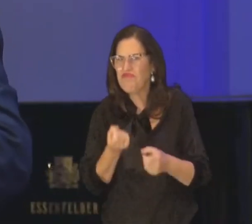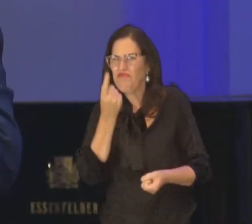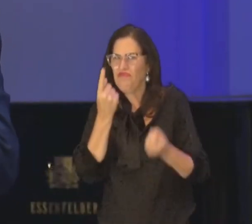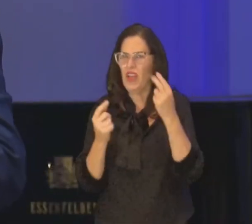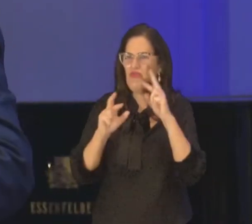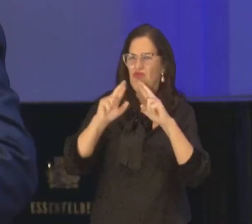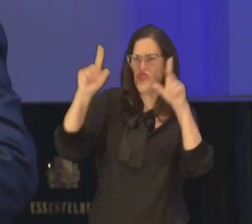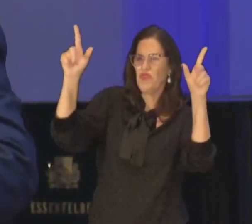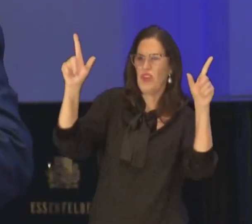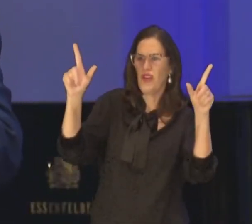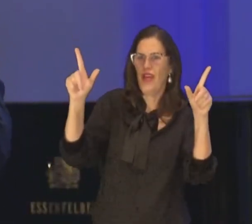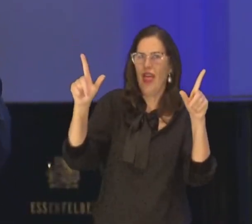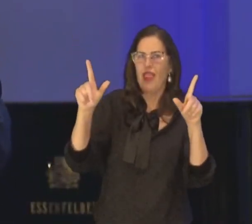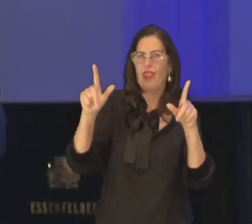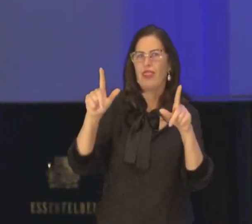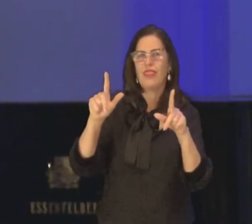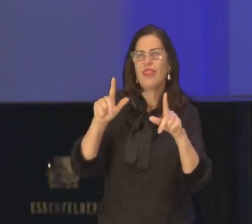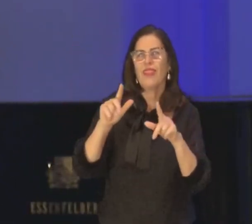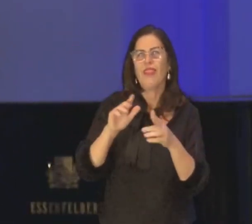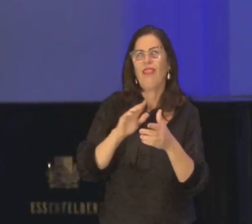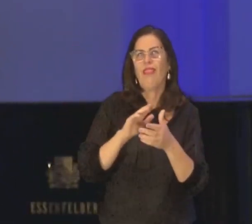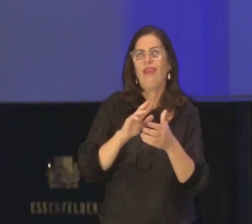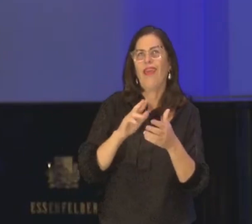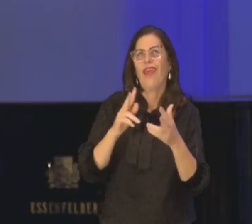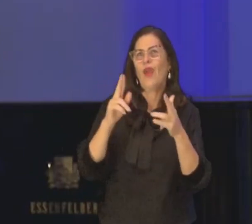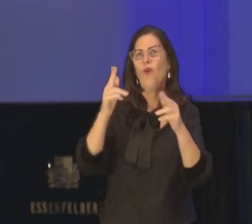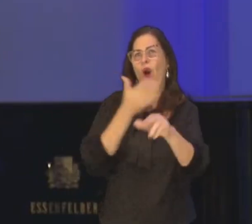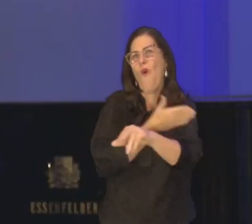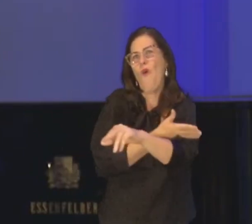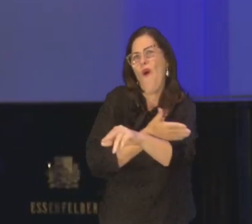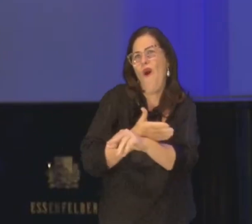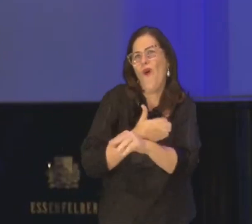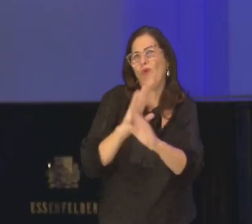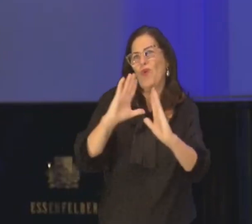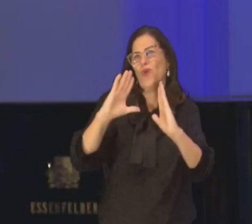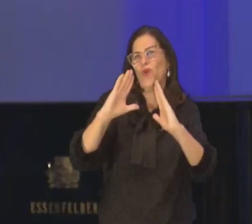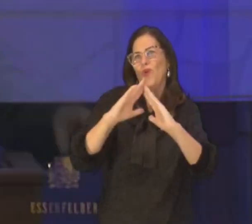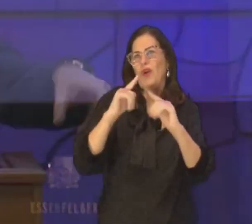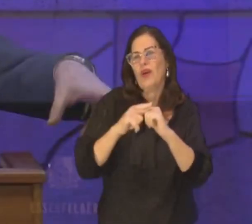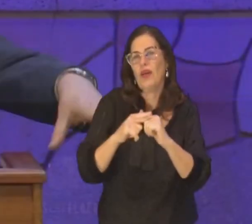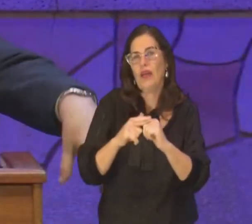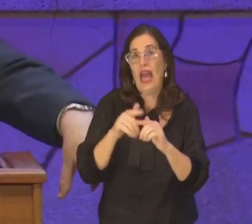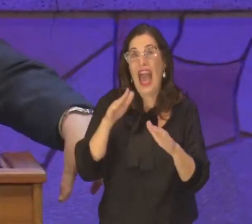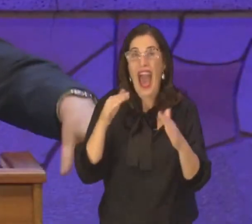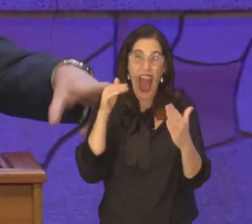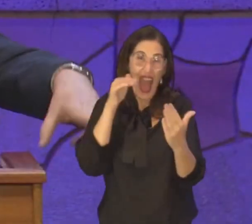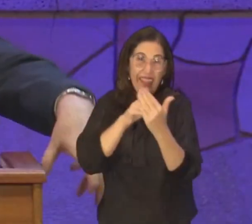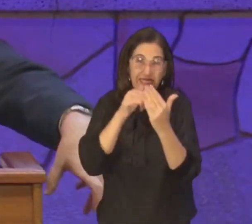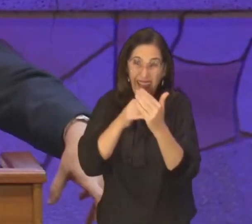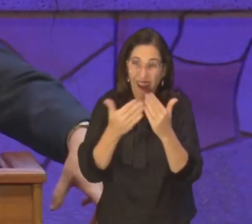diferentes, nada convencional, como por exemplo, em algumas catacumbas